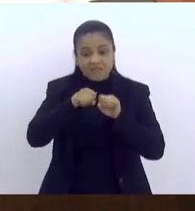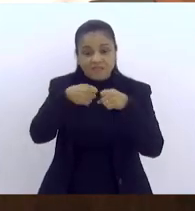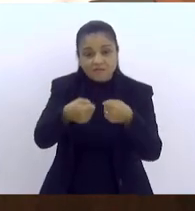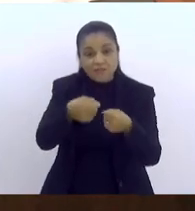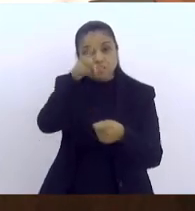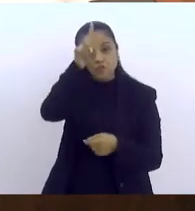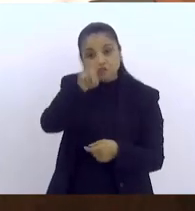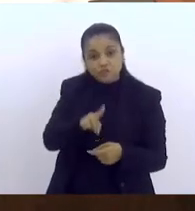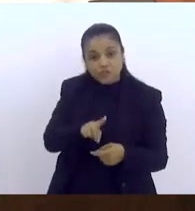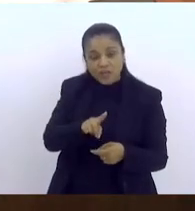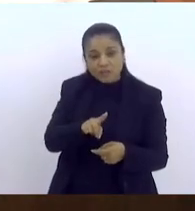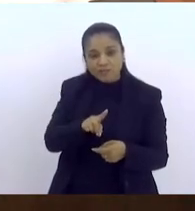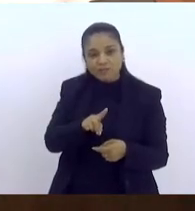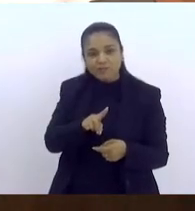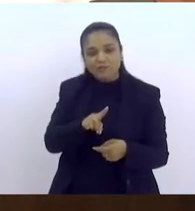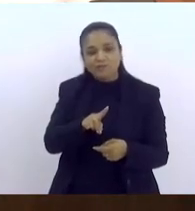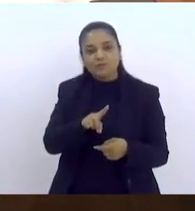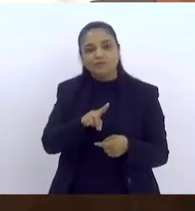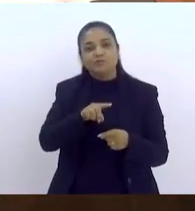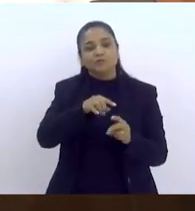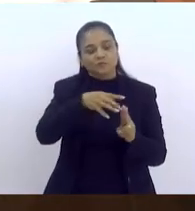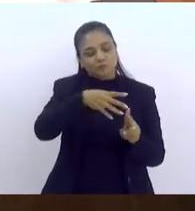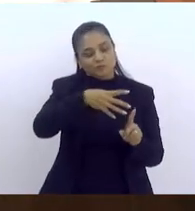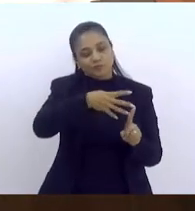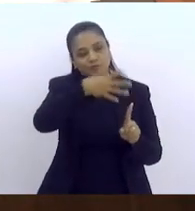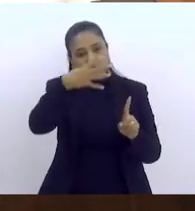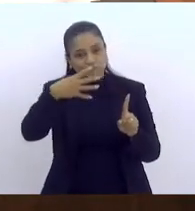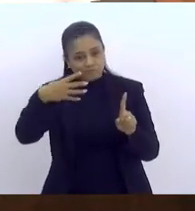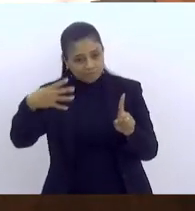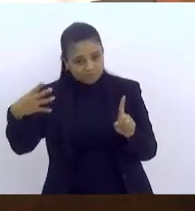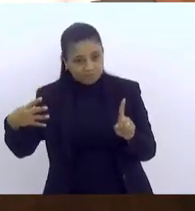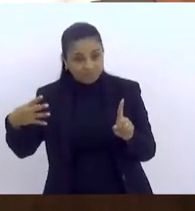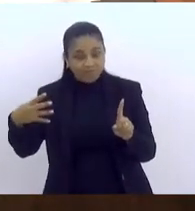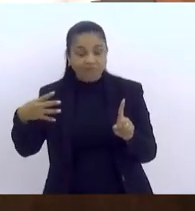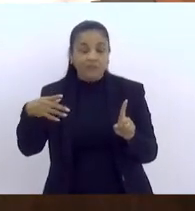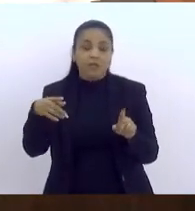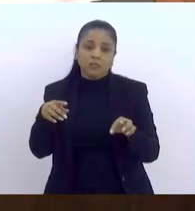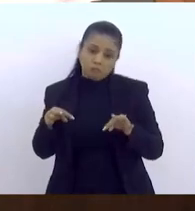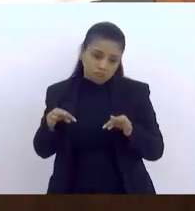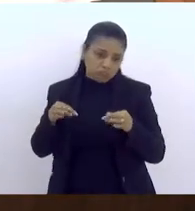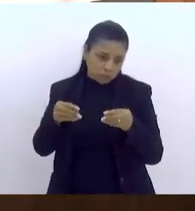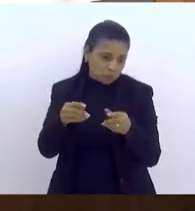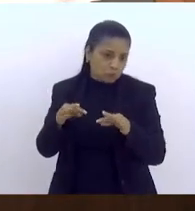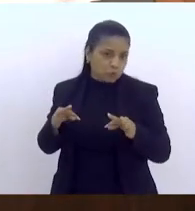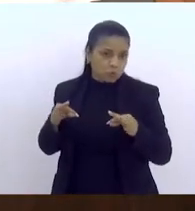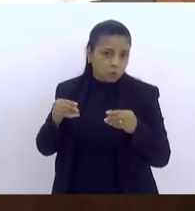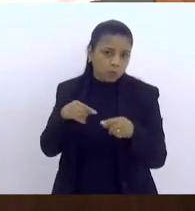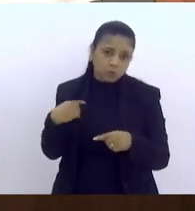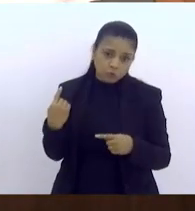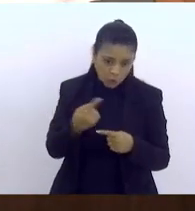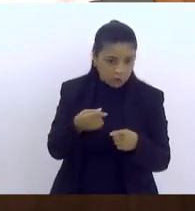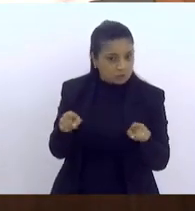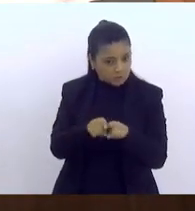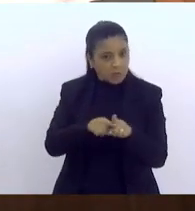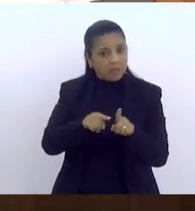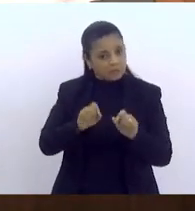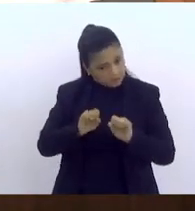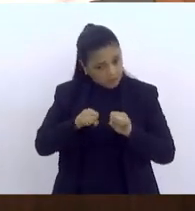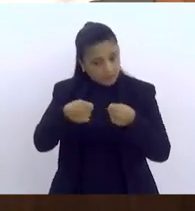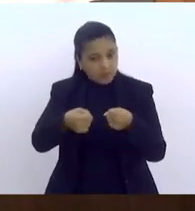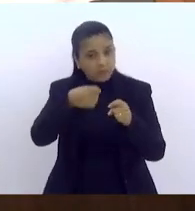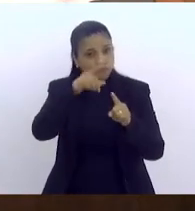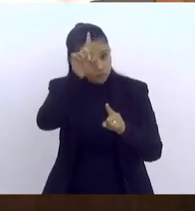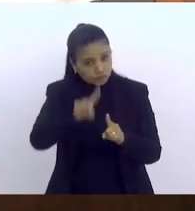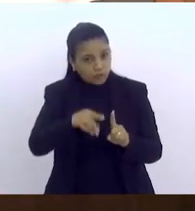homossexuais. Quando nós, todos nós, cidadãos de bem, defendemos os direitos dos homossexuais. O que